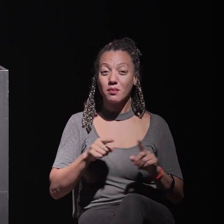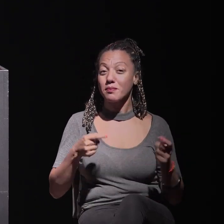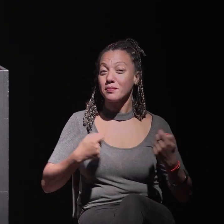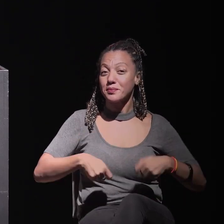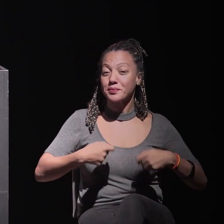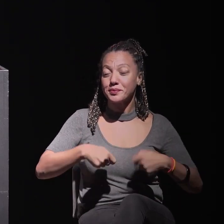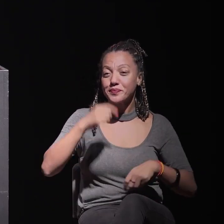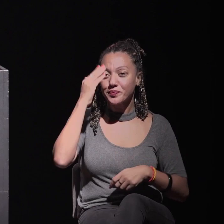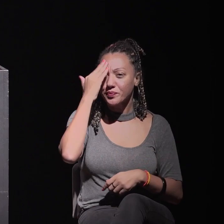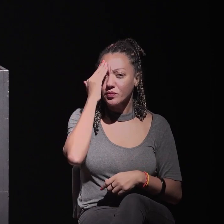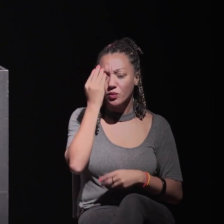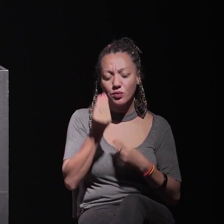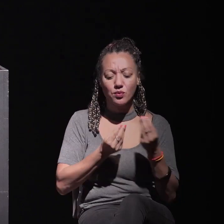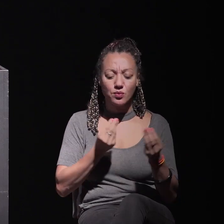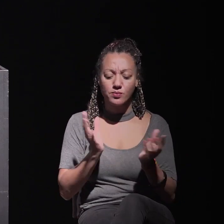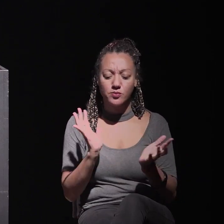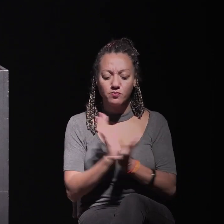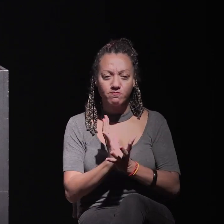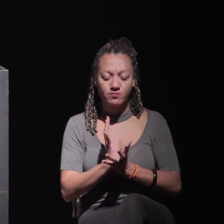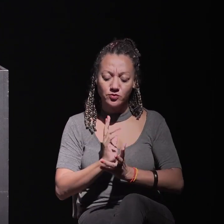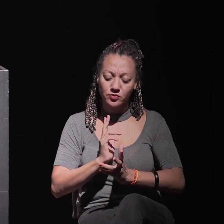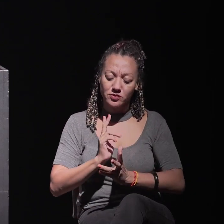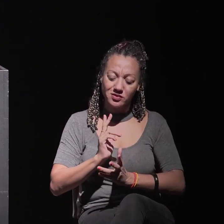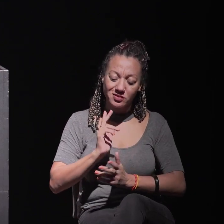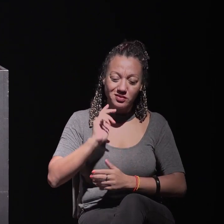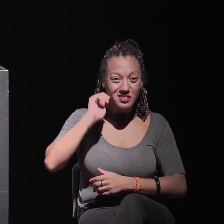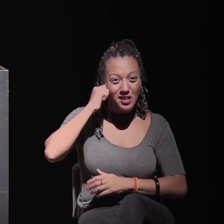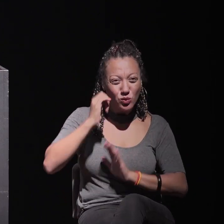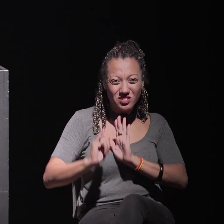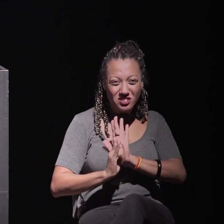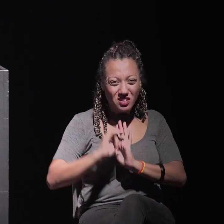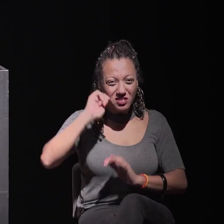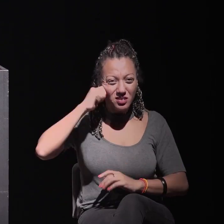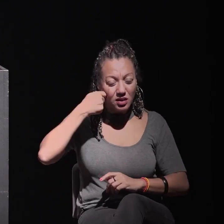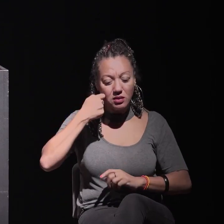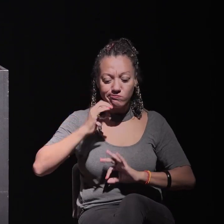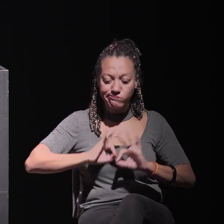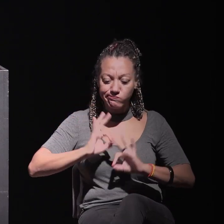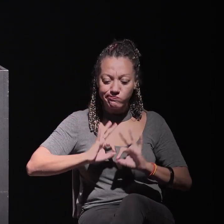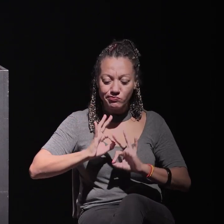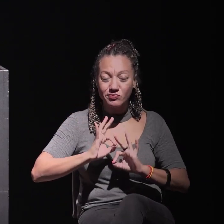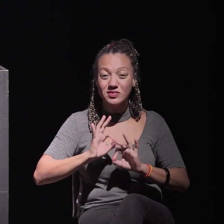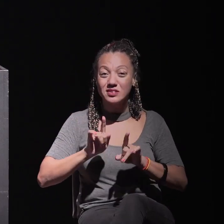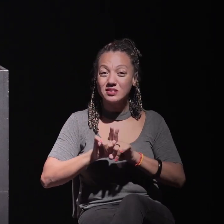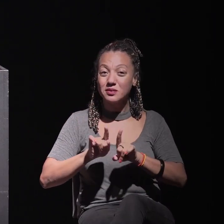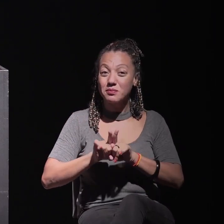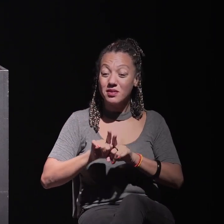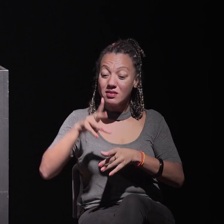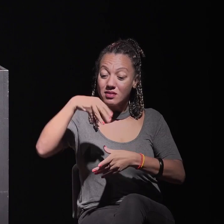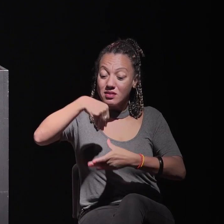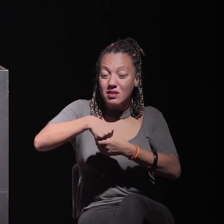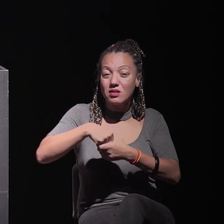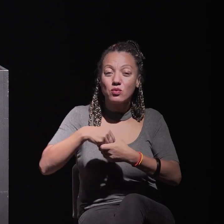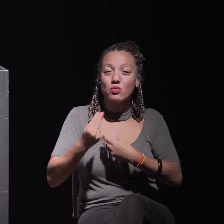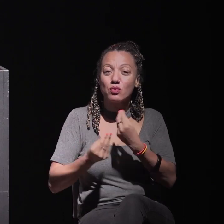essa comunidade negra se organiza e se articula e qual é o papel das mulheres negras dentro dessa